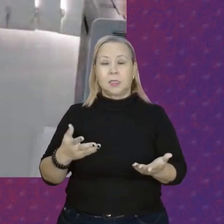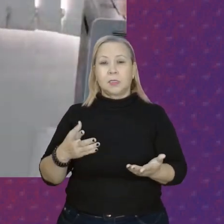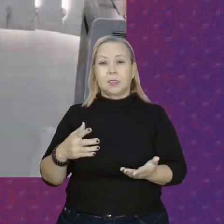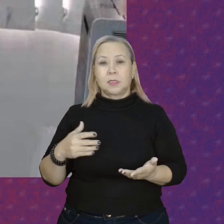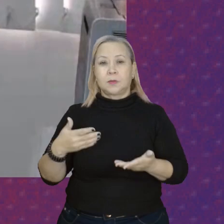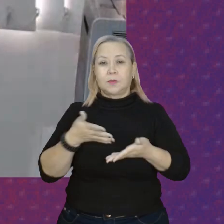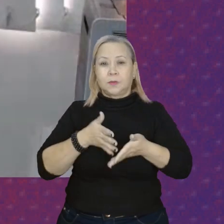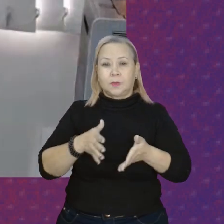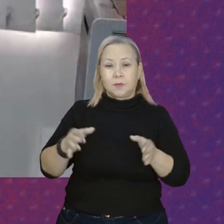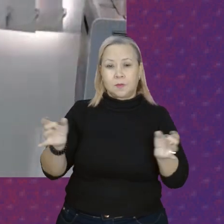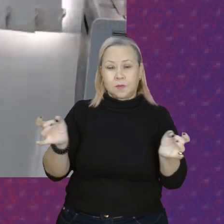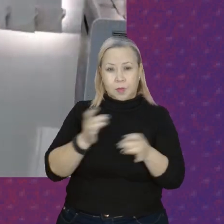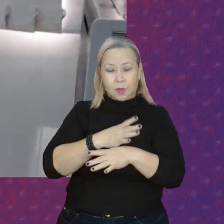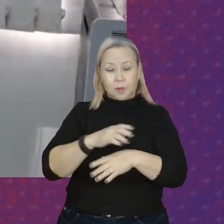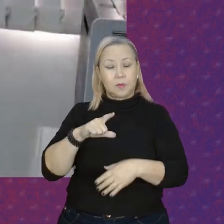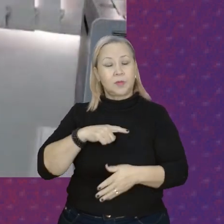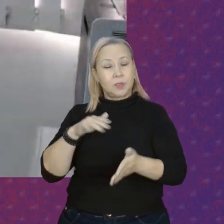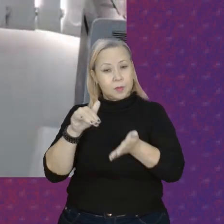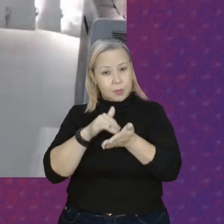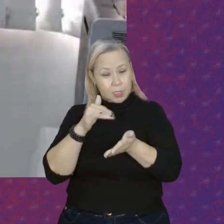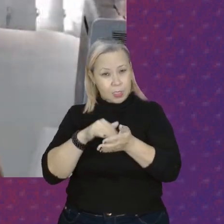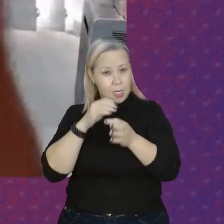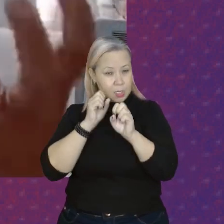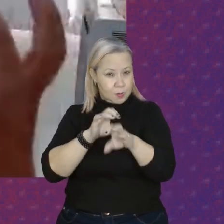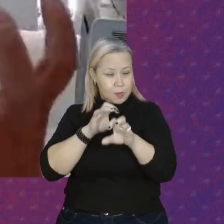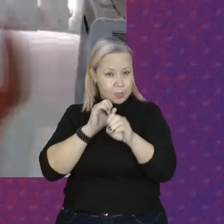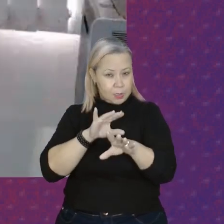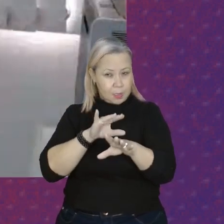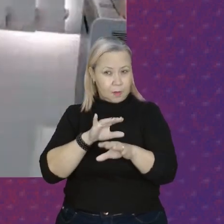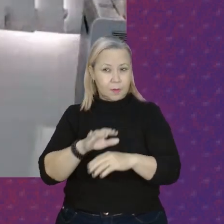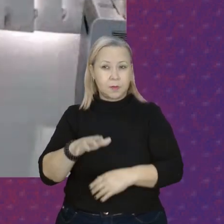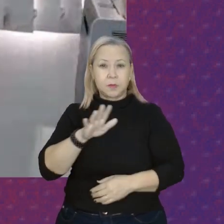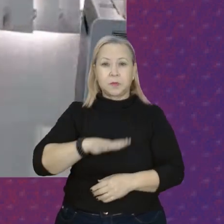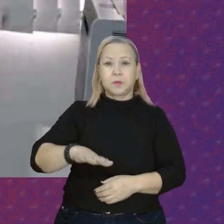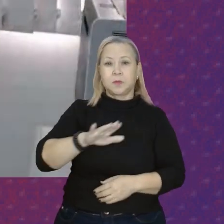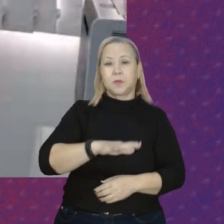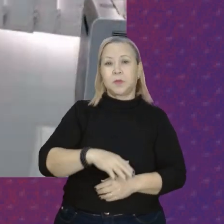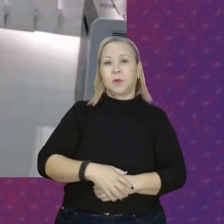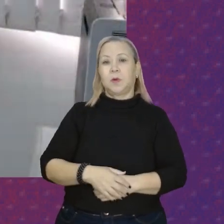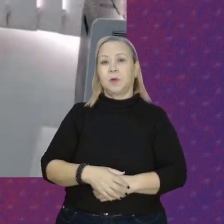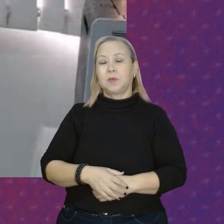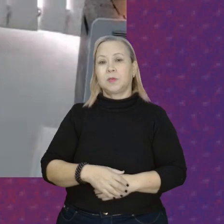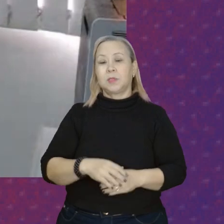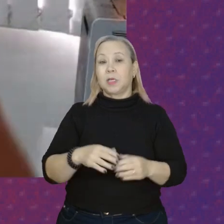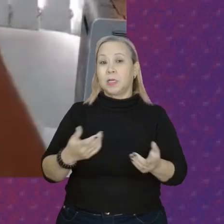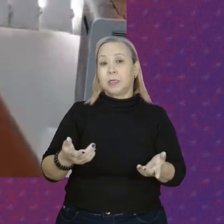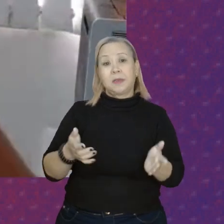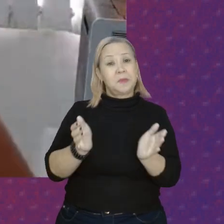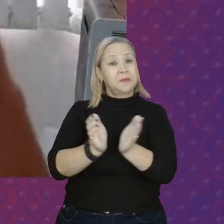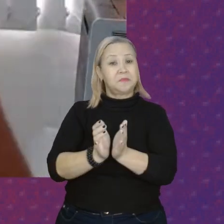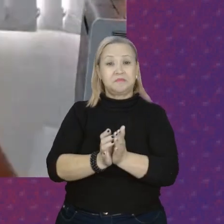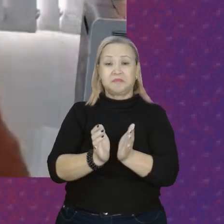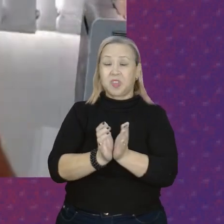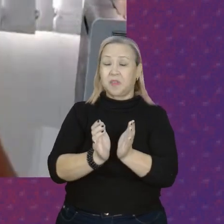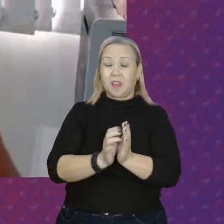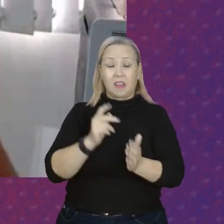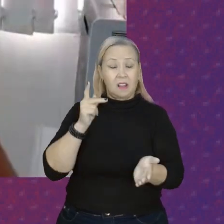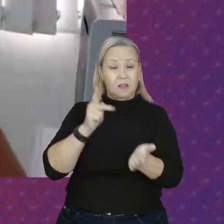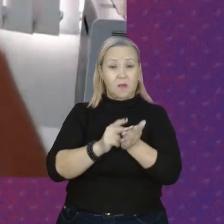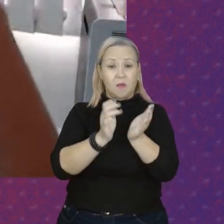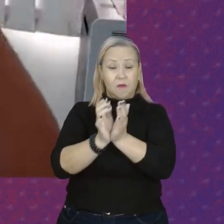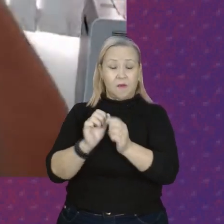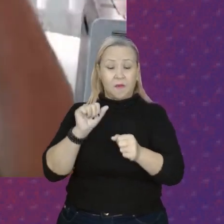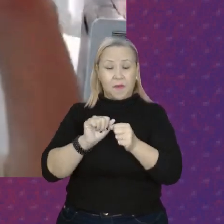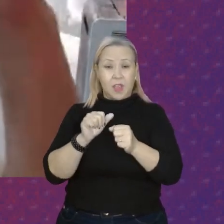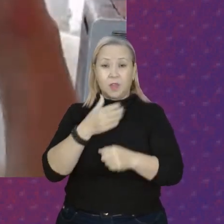homens. Nós tínhamos secretários de educação e todo o seu staff também composto por homens. E aí nós